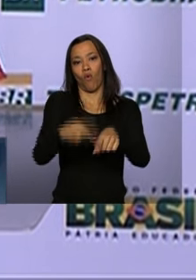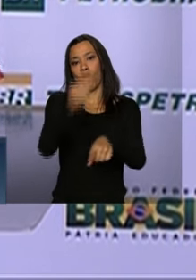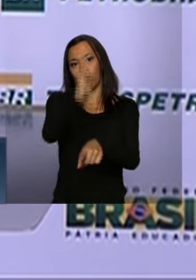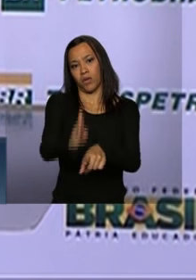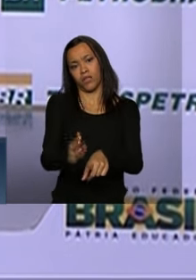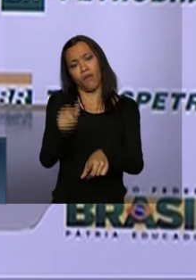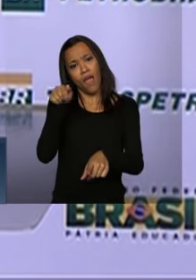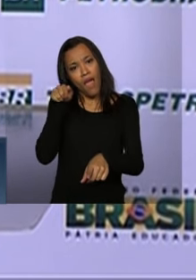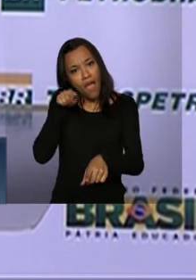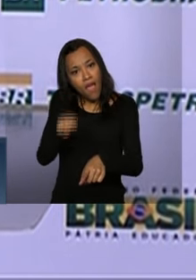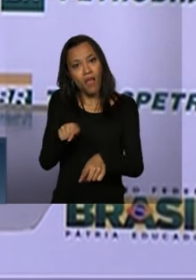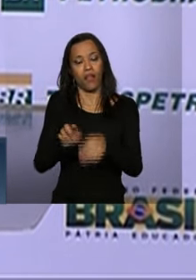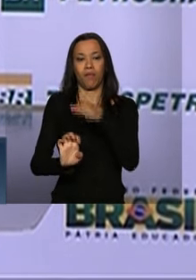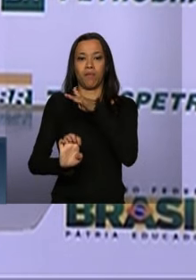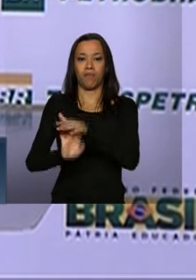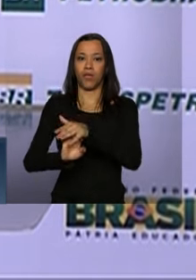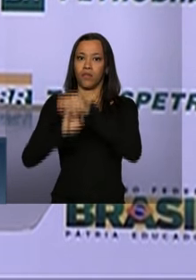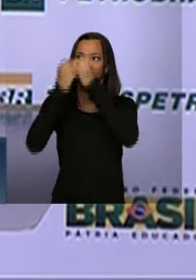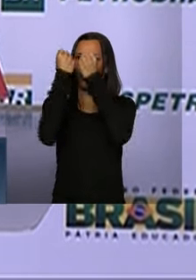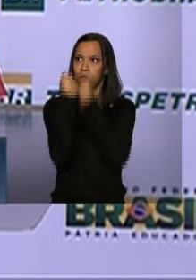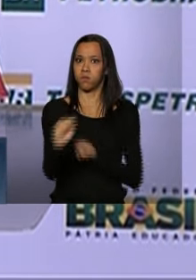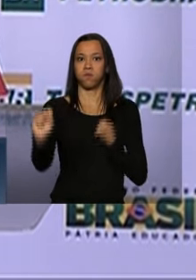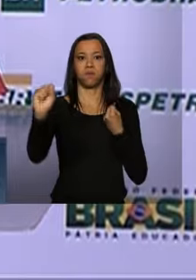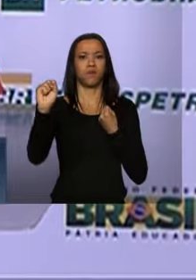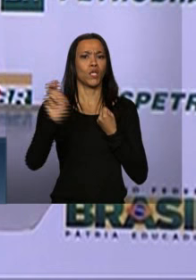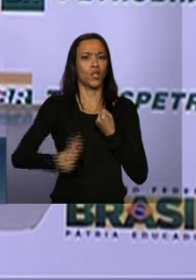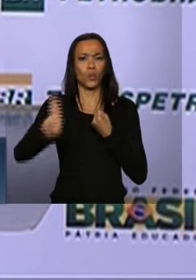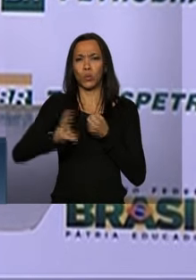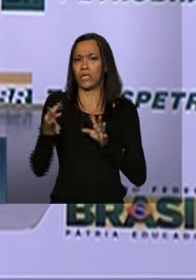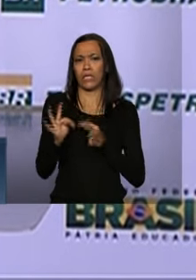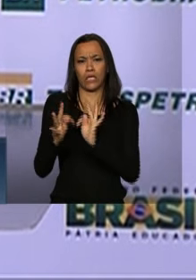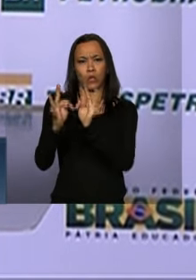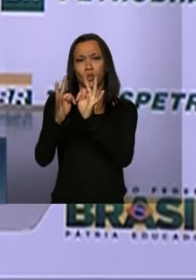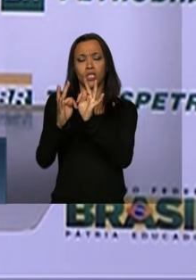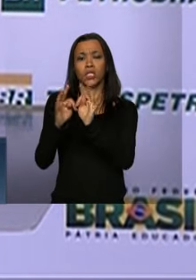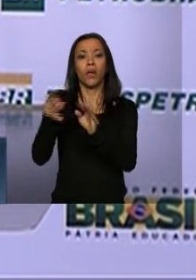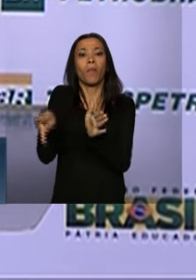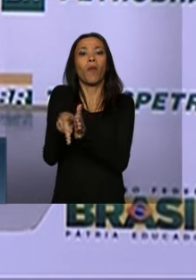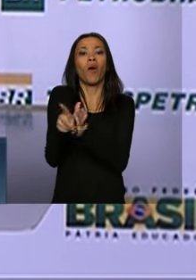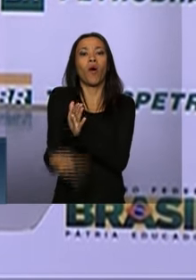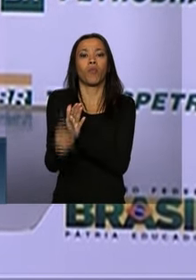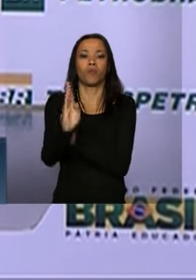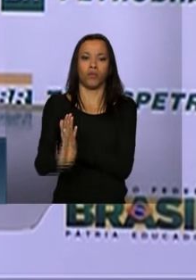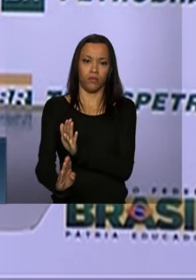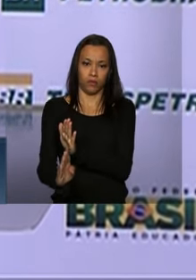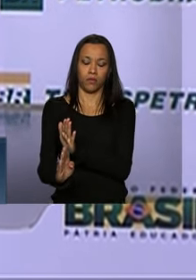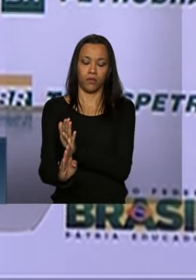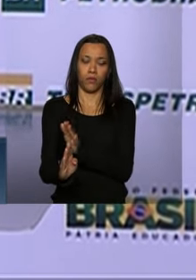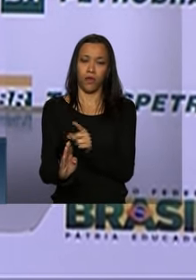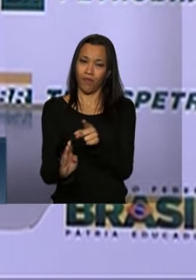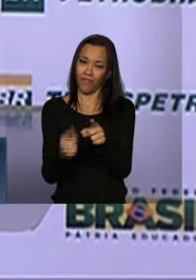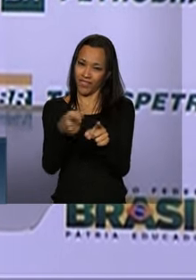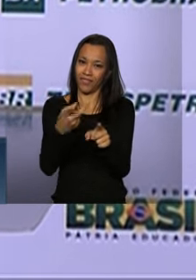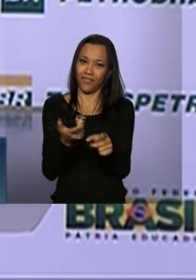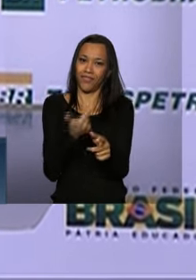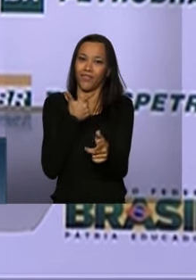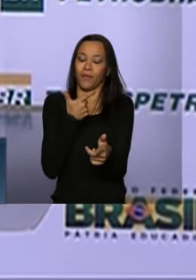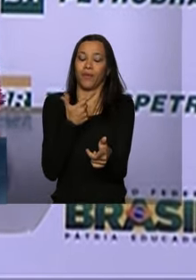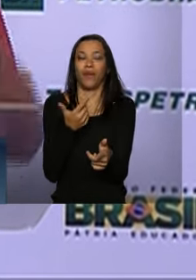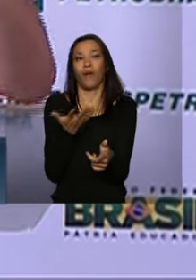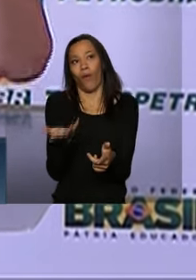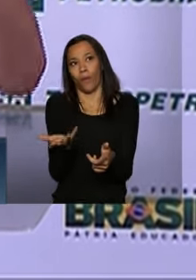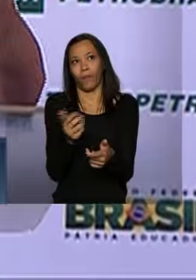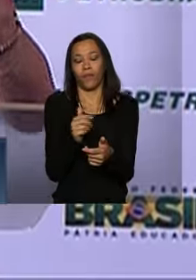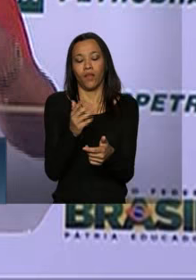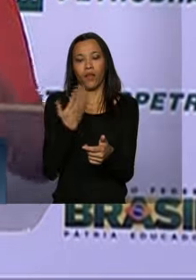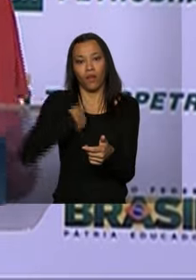grande empresa com tecnologia nacional. Vocês vejam que ironia. No momento